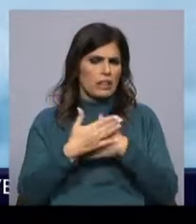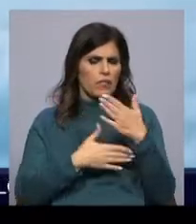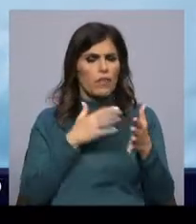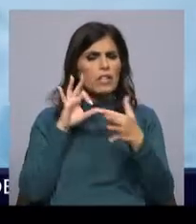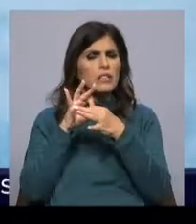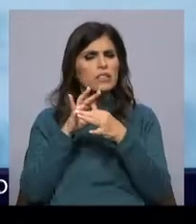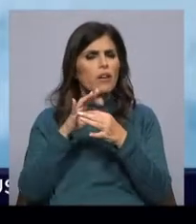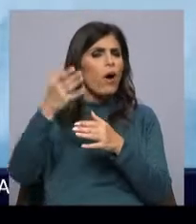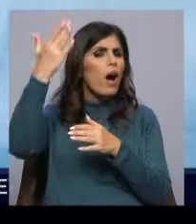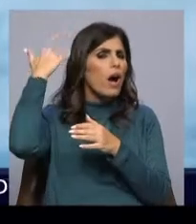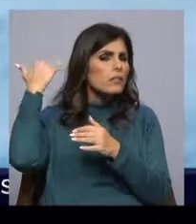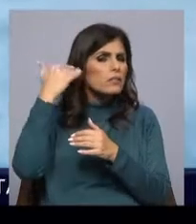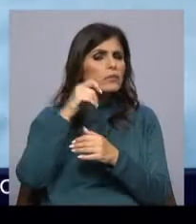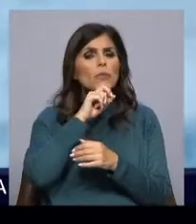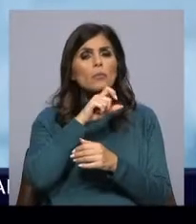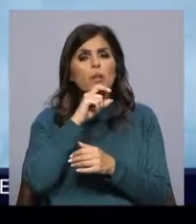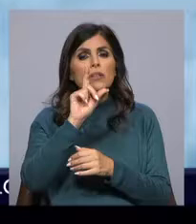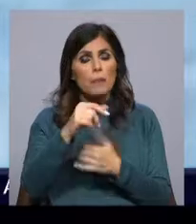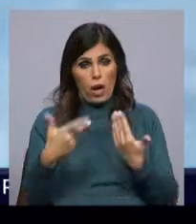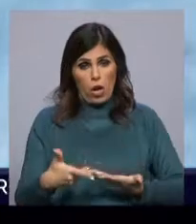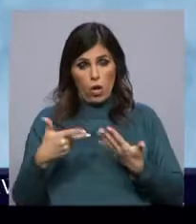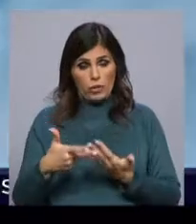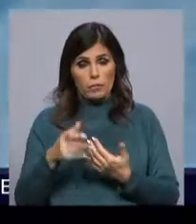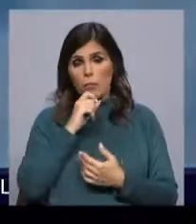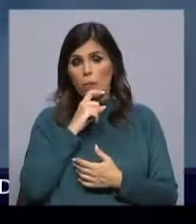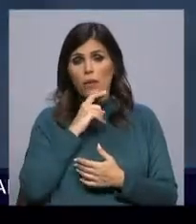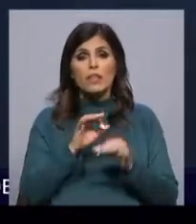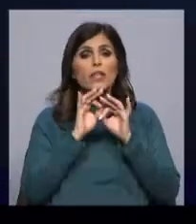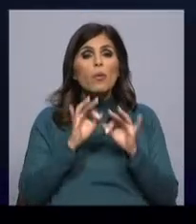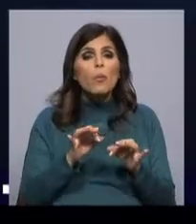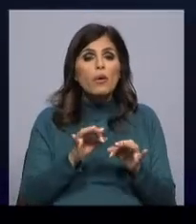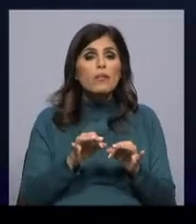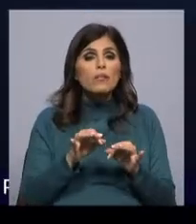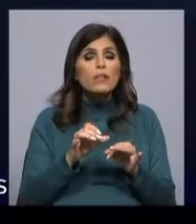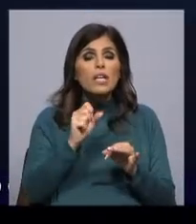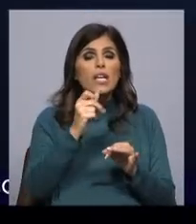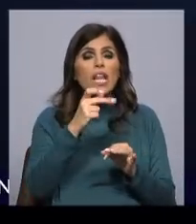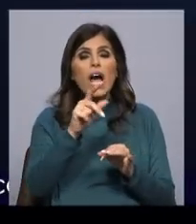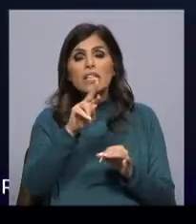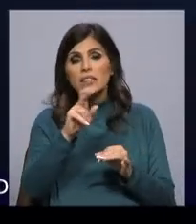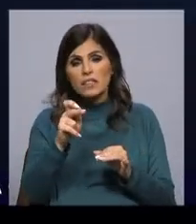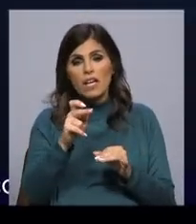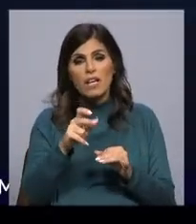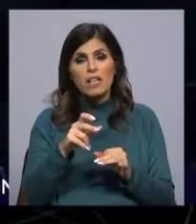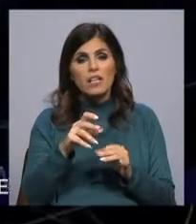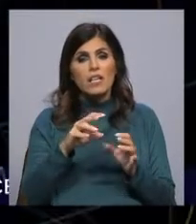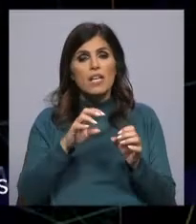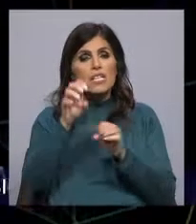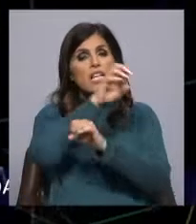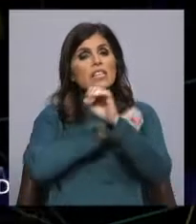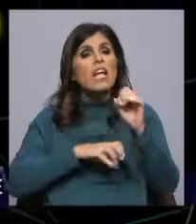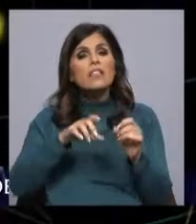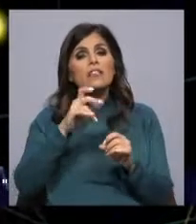no passado, quiçá também atualmente, com as suas chamadas galáxias satélites anãs. E, portanto, o